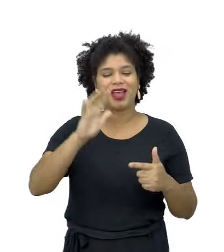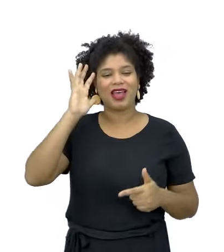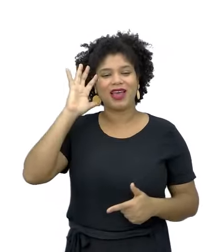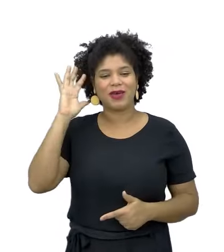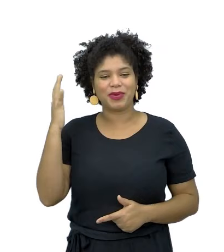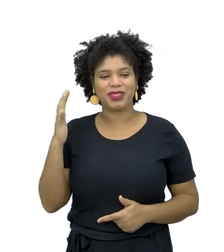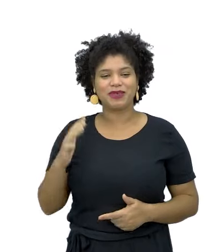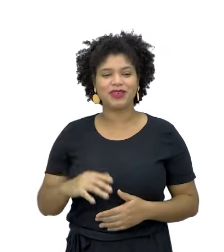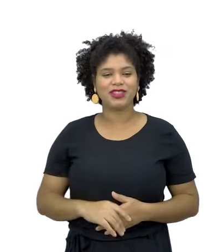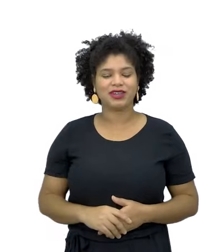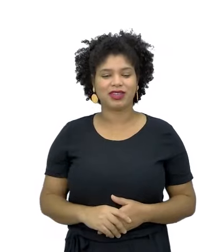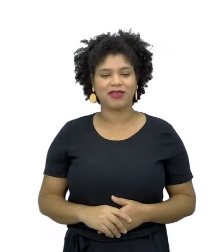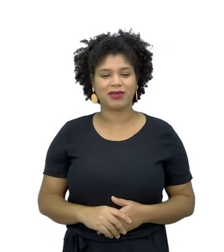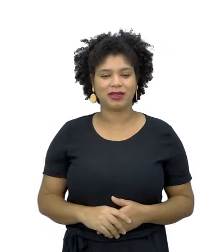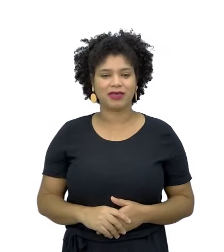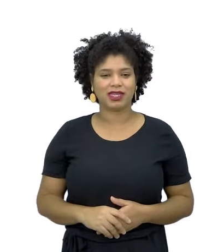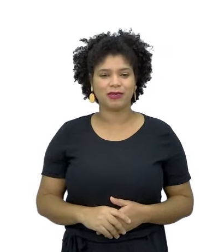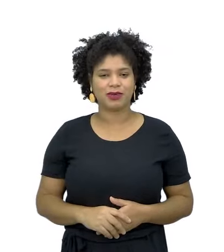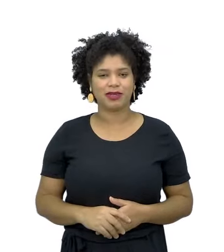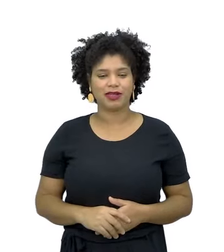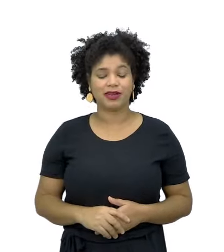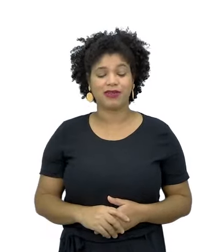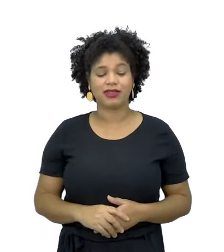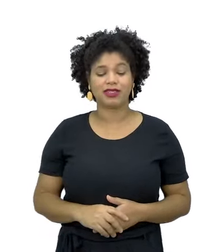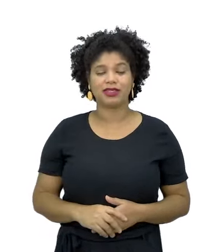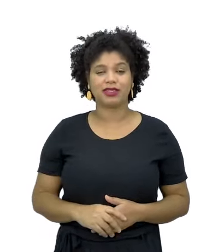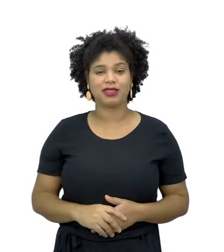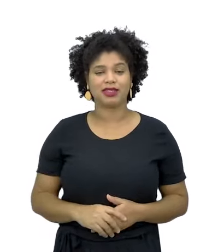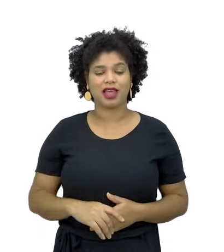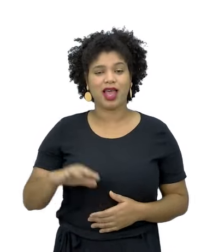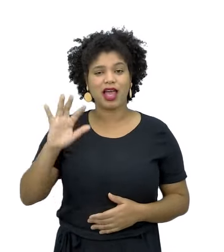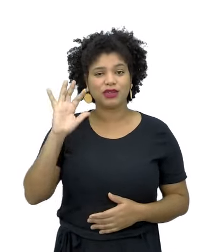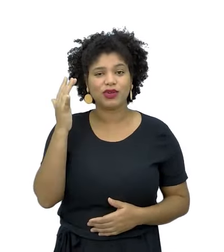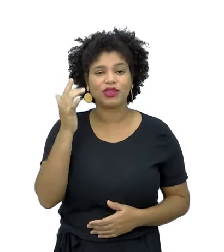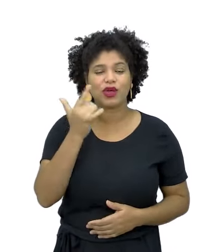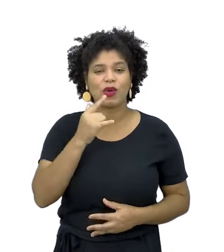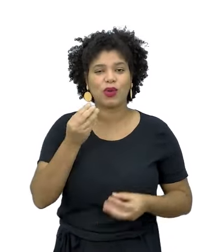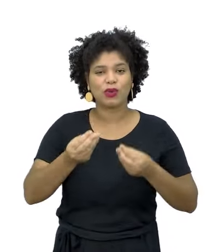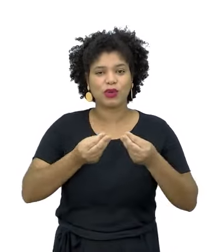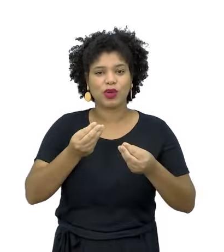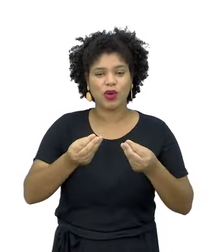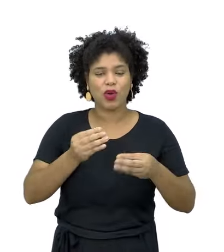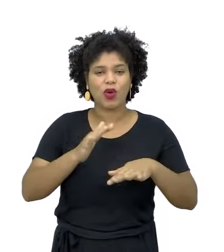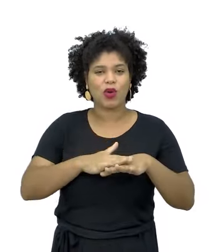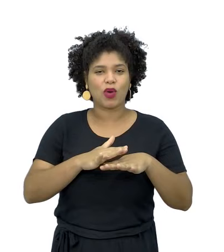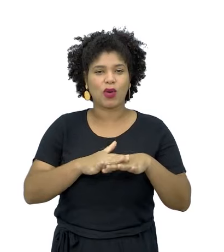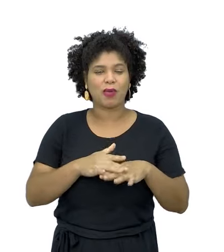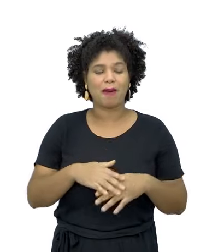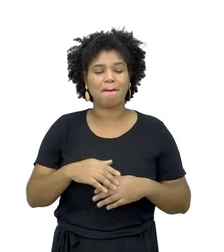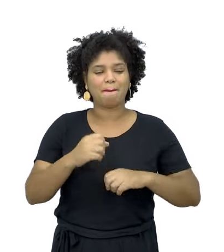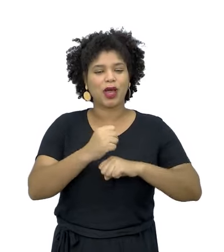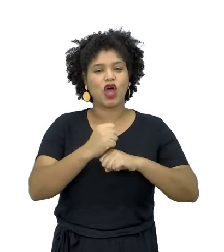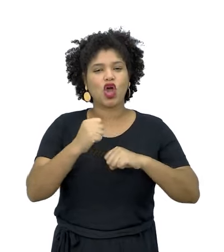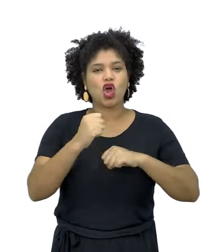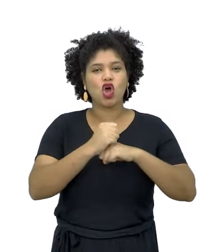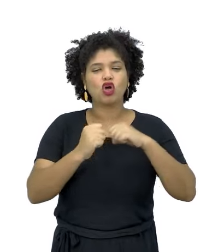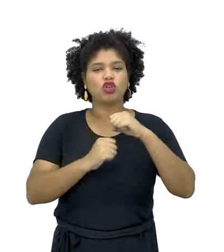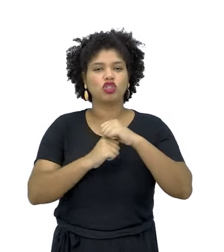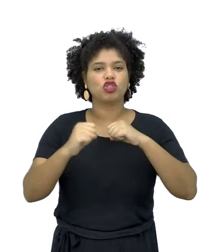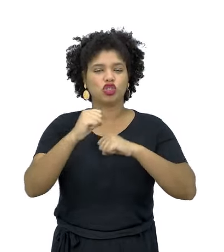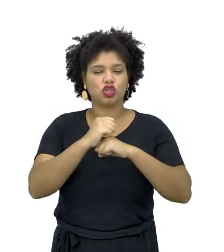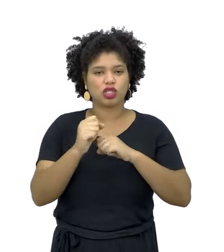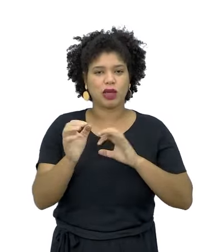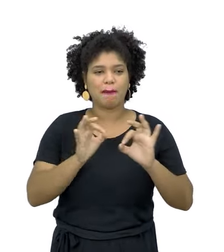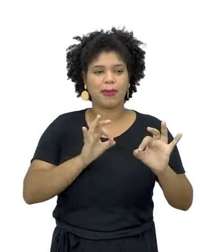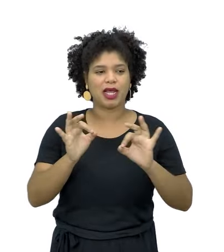é aquele que, ao longo de sua resolução, conduzirá na construção do conteúdo